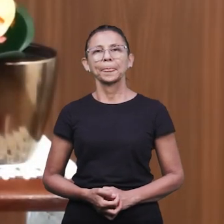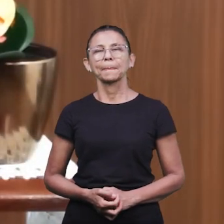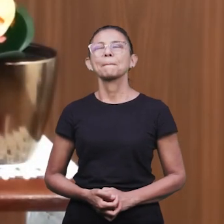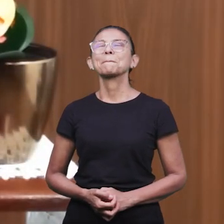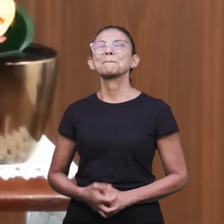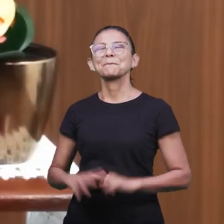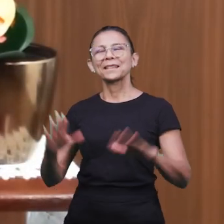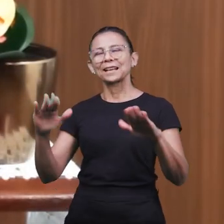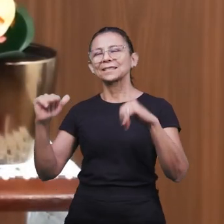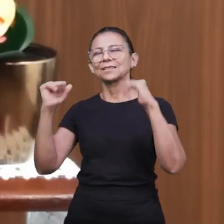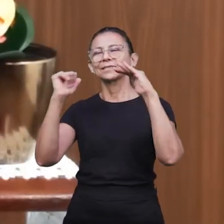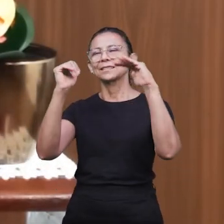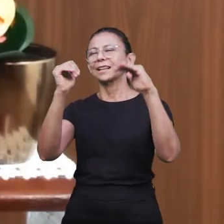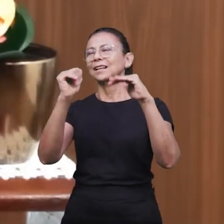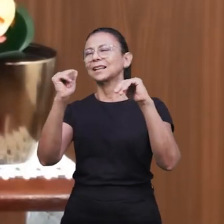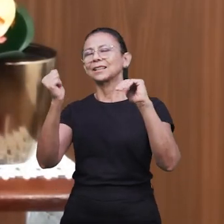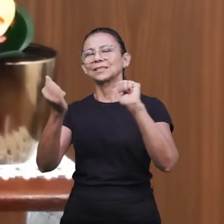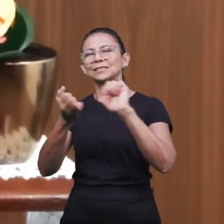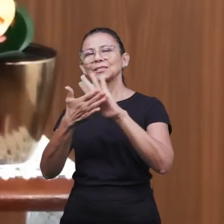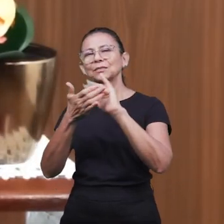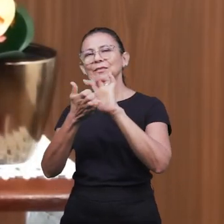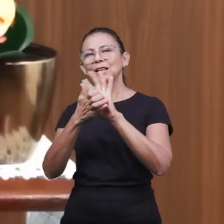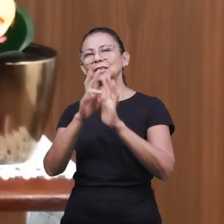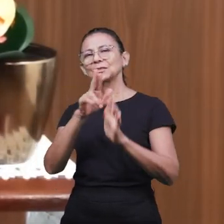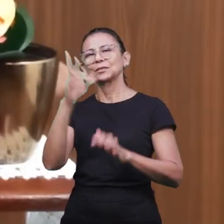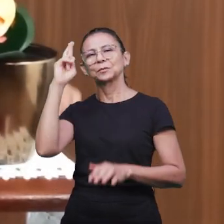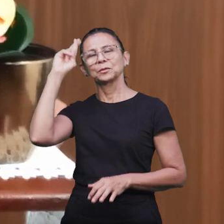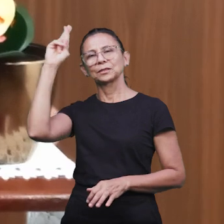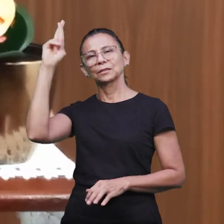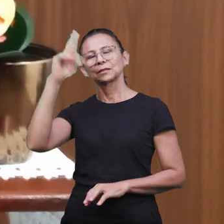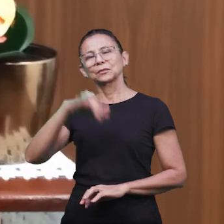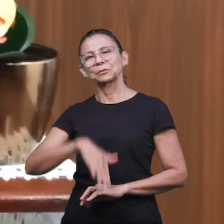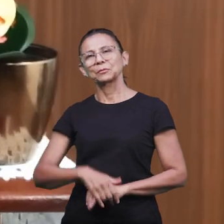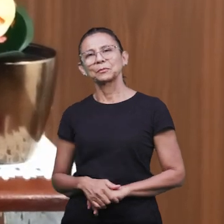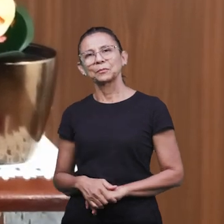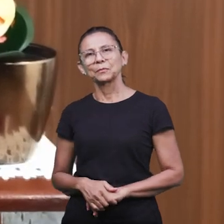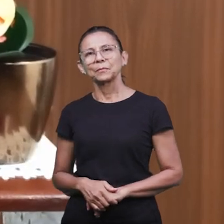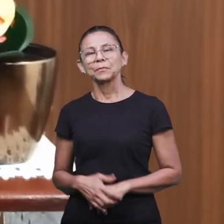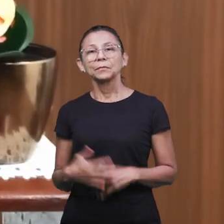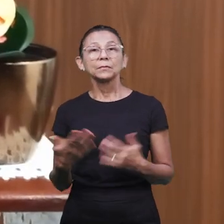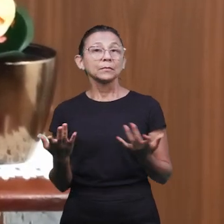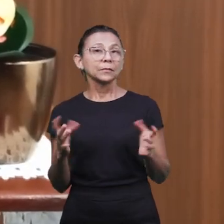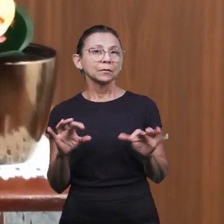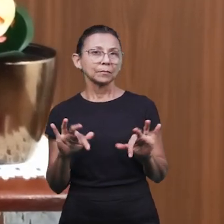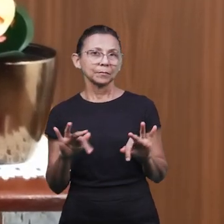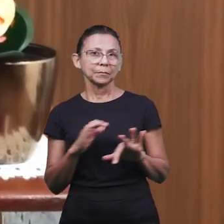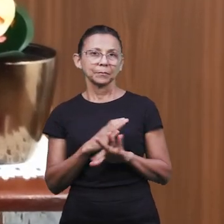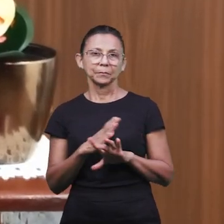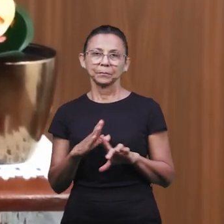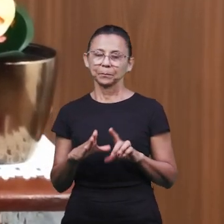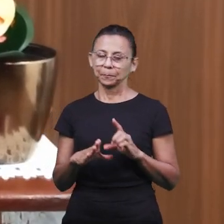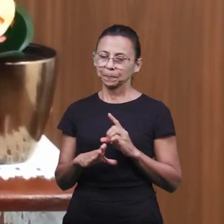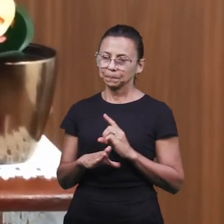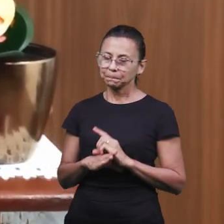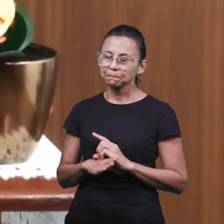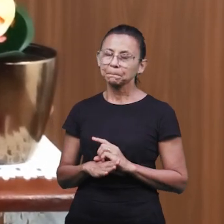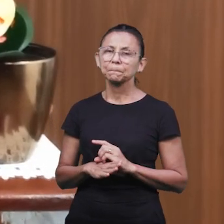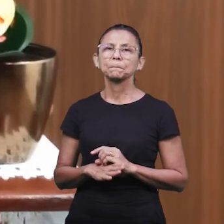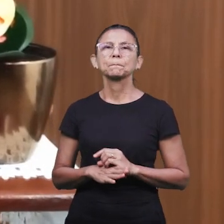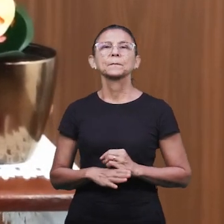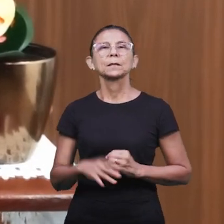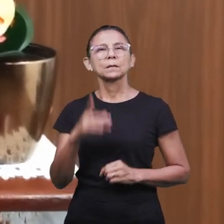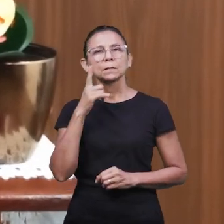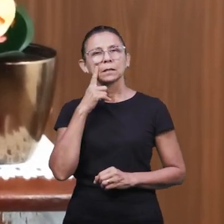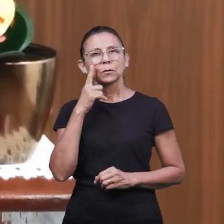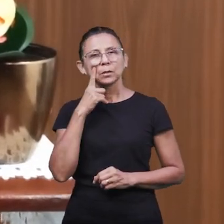seja exaltado, seja louvado, adorado ao nome do nosso Deus. Meus irmãos, chegamos ao final deste culto. Recebemos a palavra